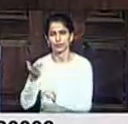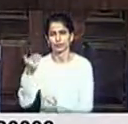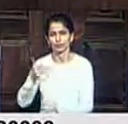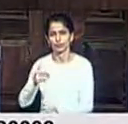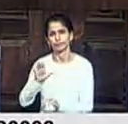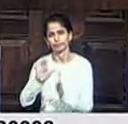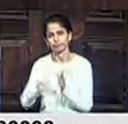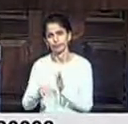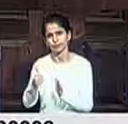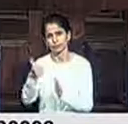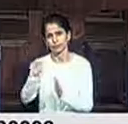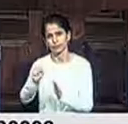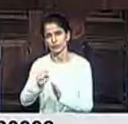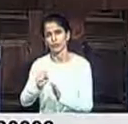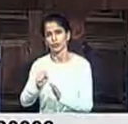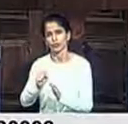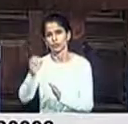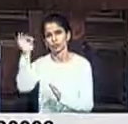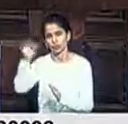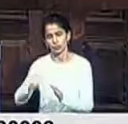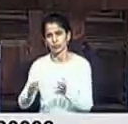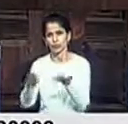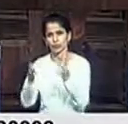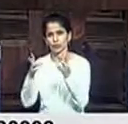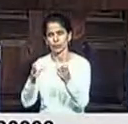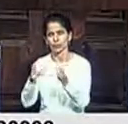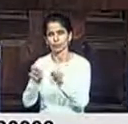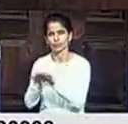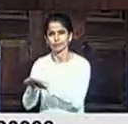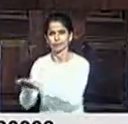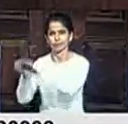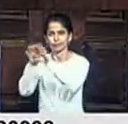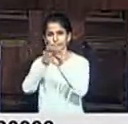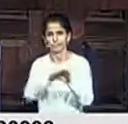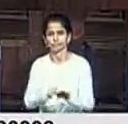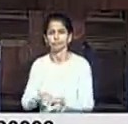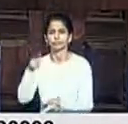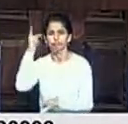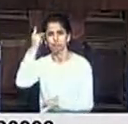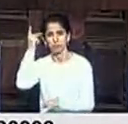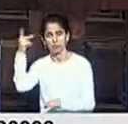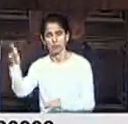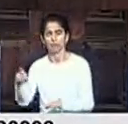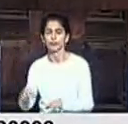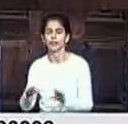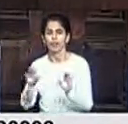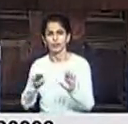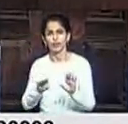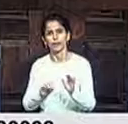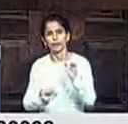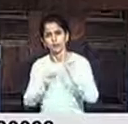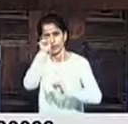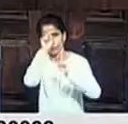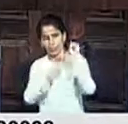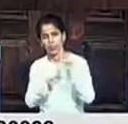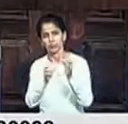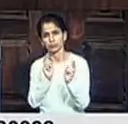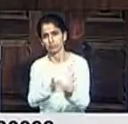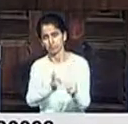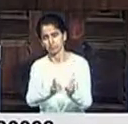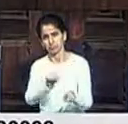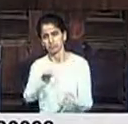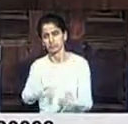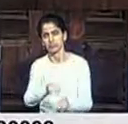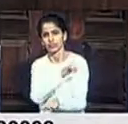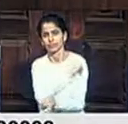para 18, ficou igual para São Paulo, e as fábricas deixaram de fechar aqui e ir para São Paulo. Agora a gente está num momento de